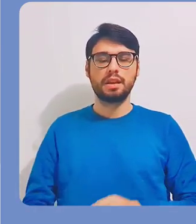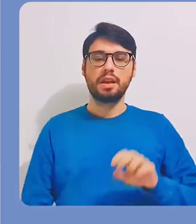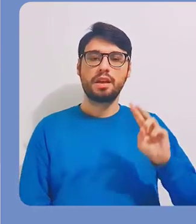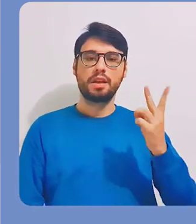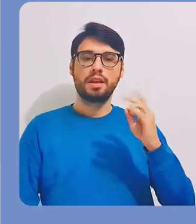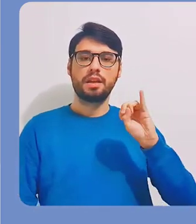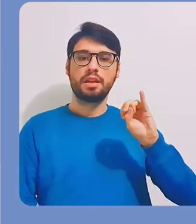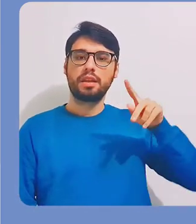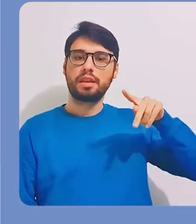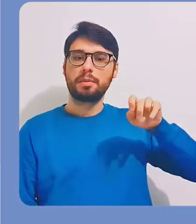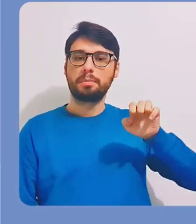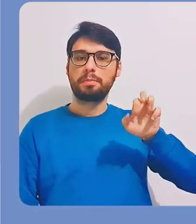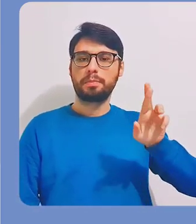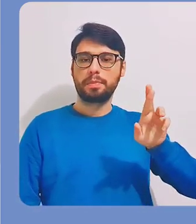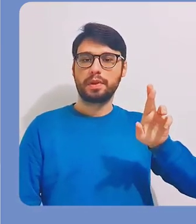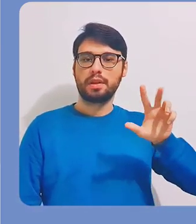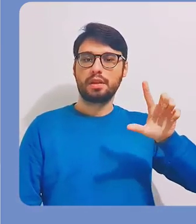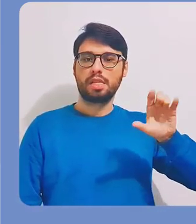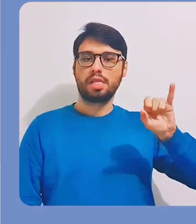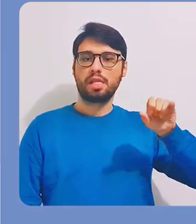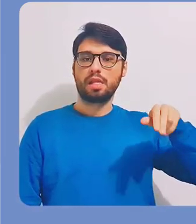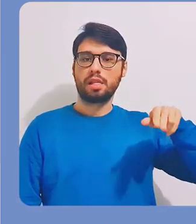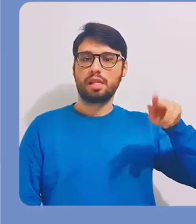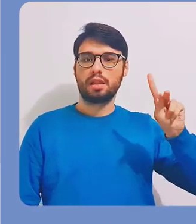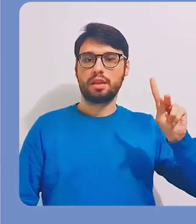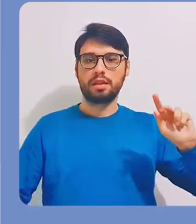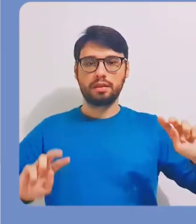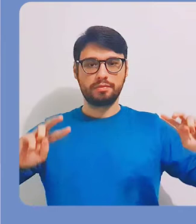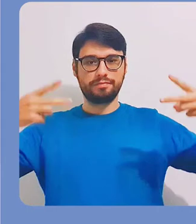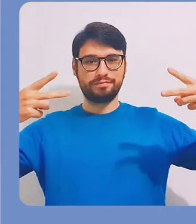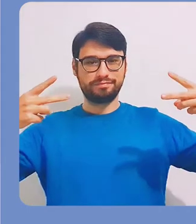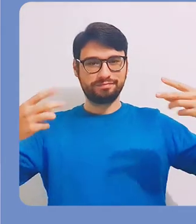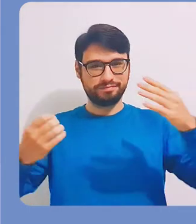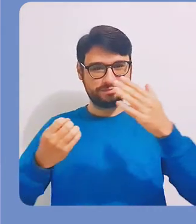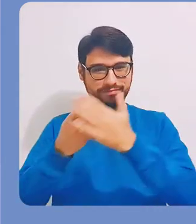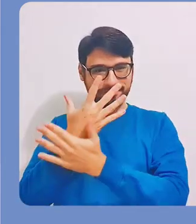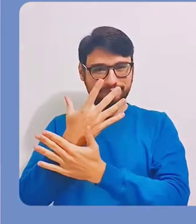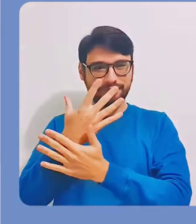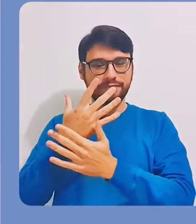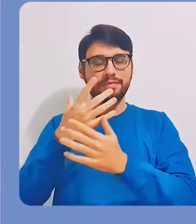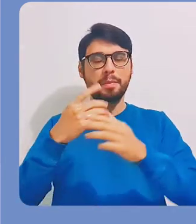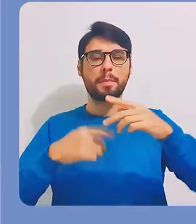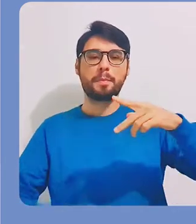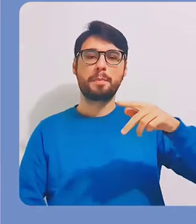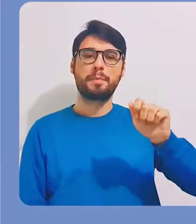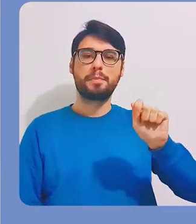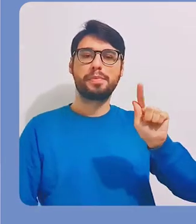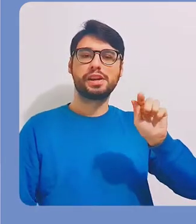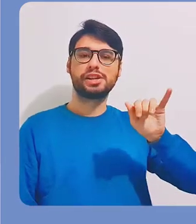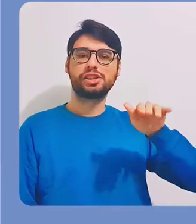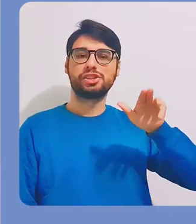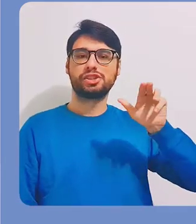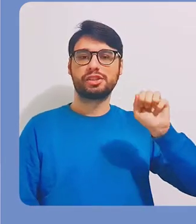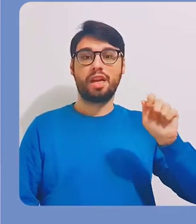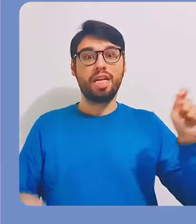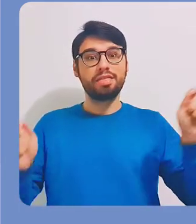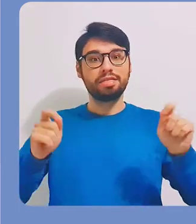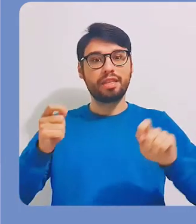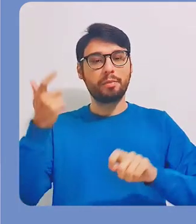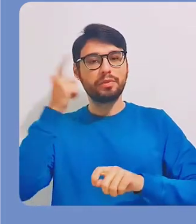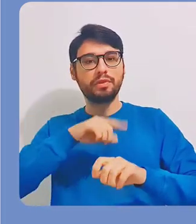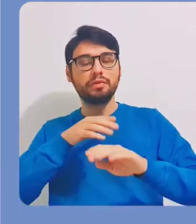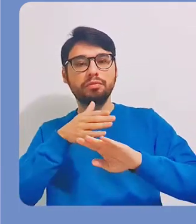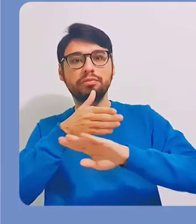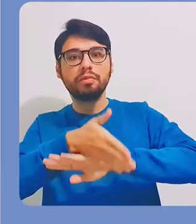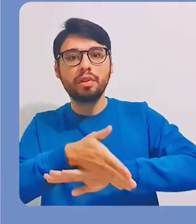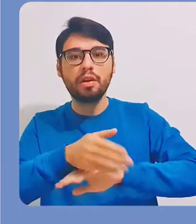necessárias. Então, clicando nesse hiperlink que surge aqui no ato da criação da sua nova web página,